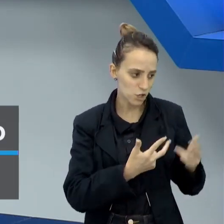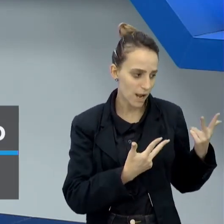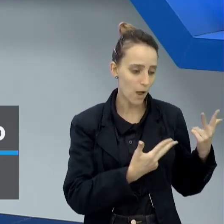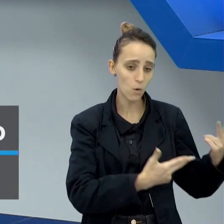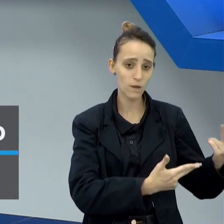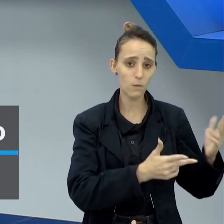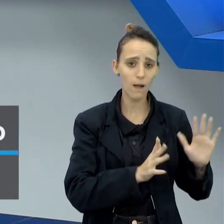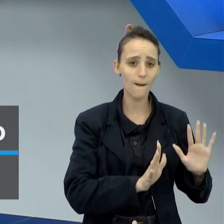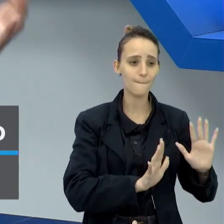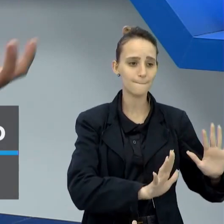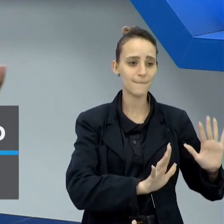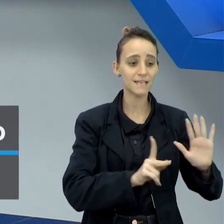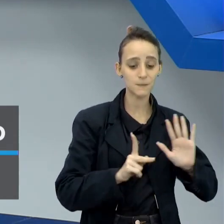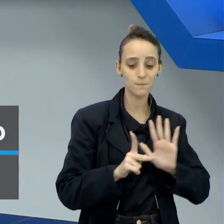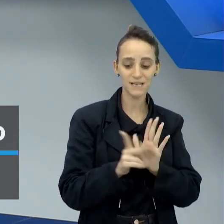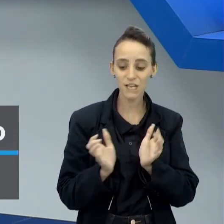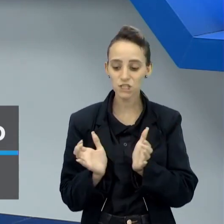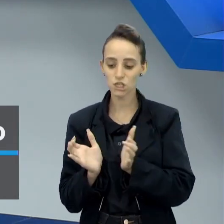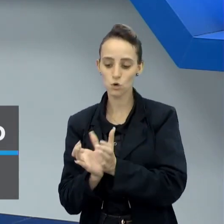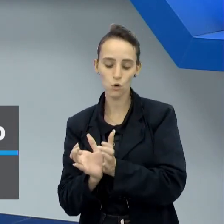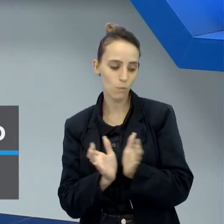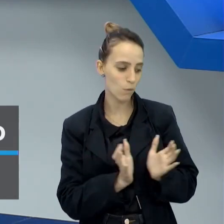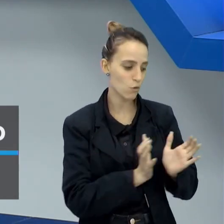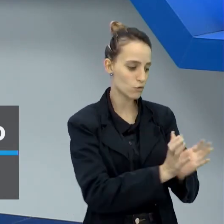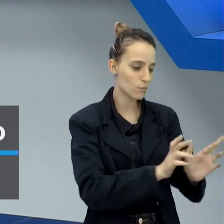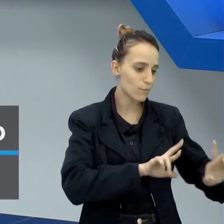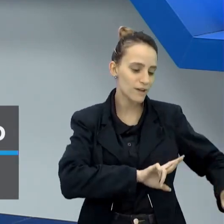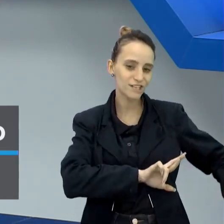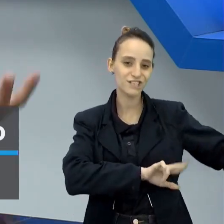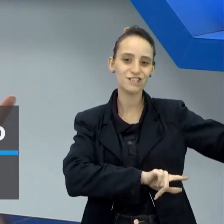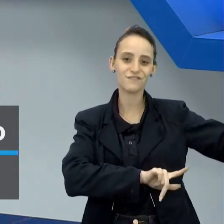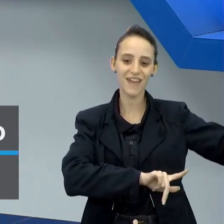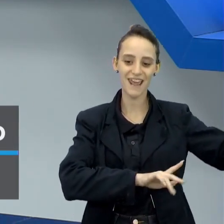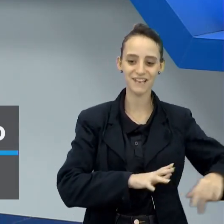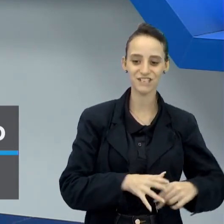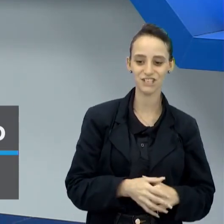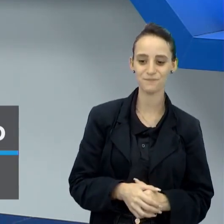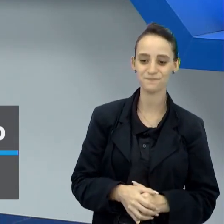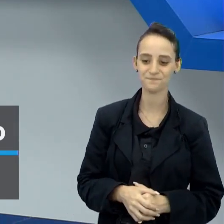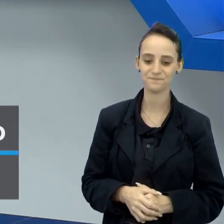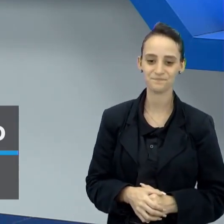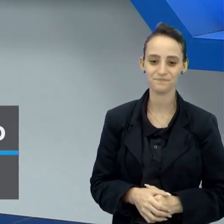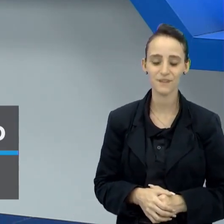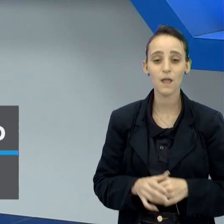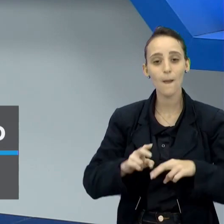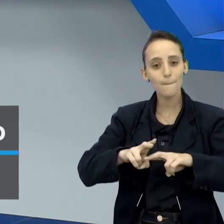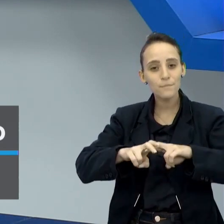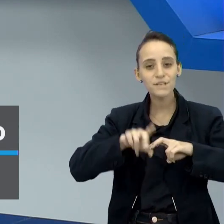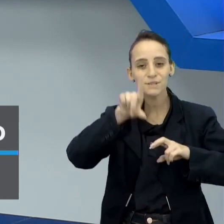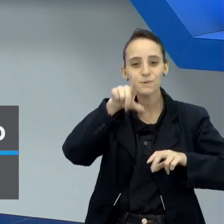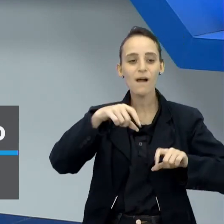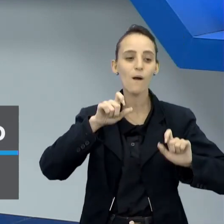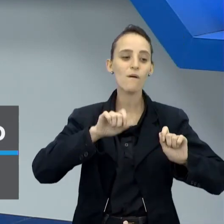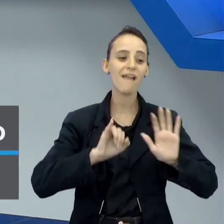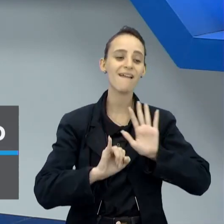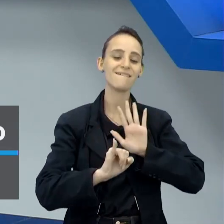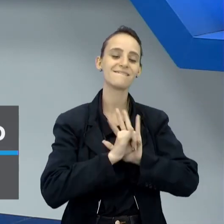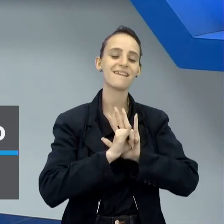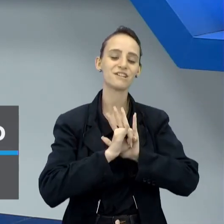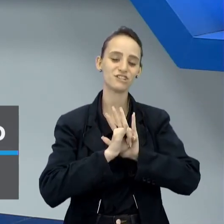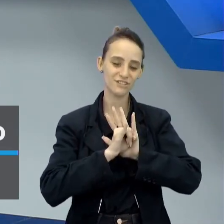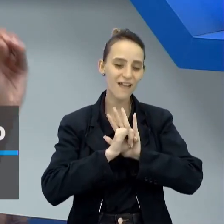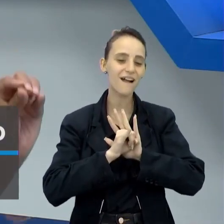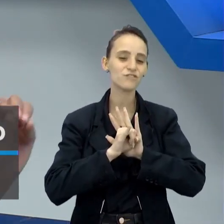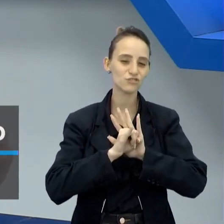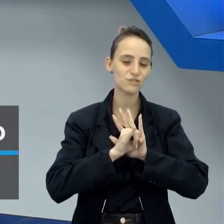nós pertenceríamos a um grupo de gênero que é diferente. E essa identidade, essa construção, ela